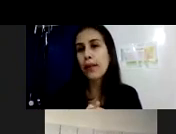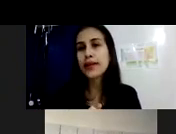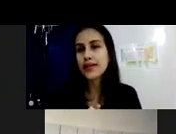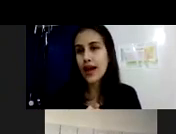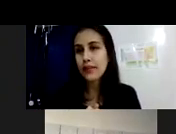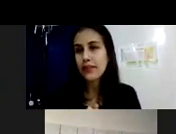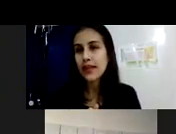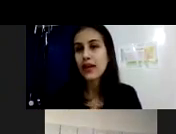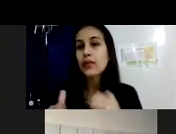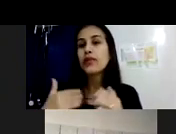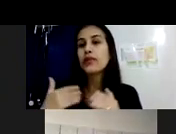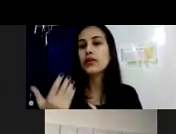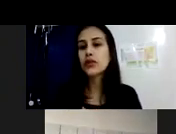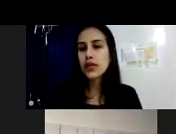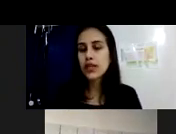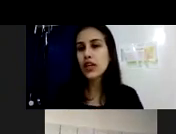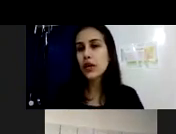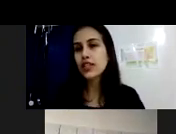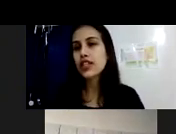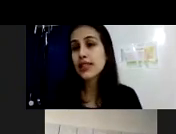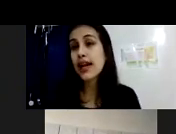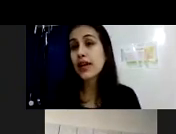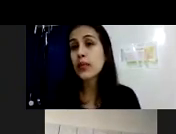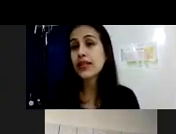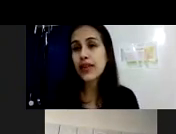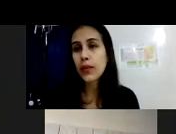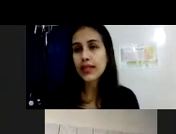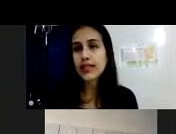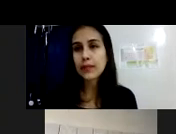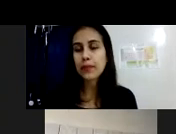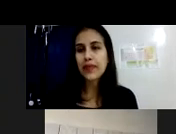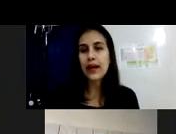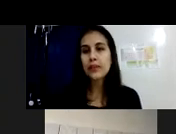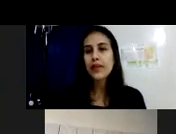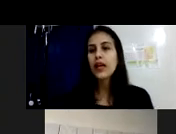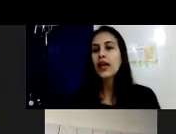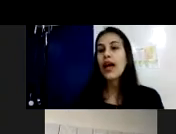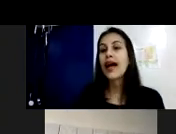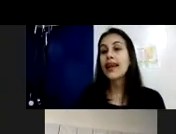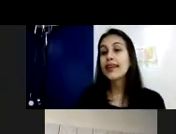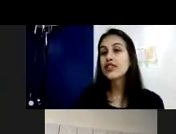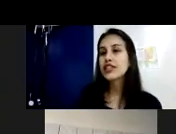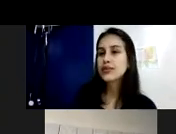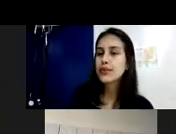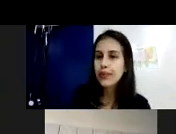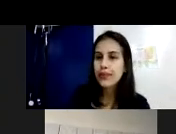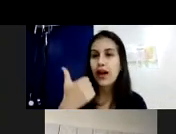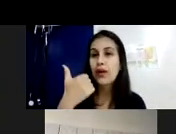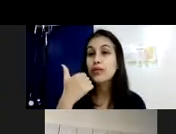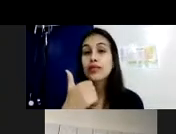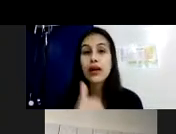levantar o pé para andar. Por isso que, geralmente, eles caem com mais frequência, tá? Além